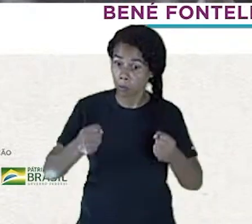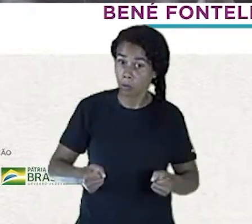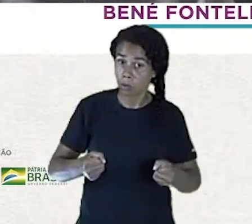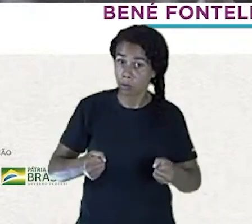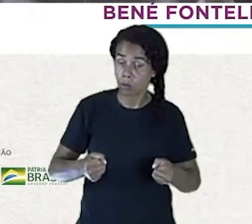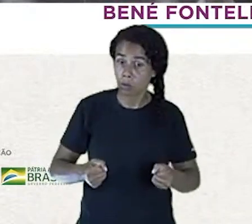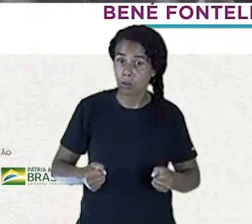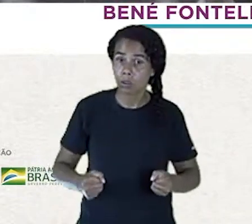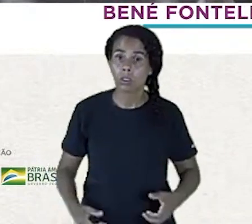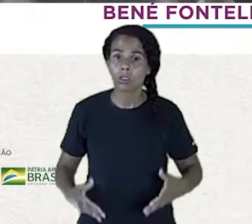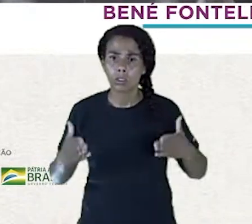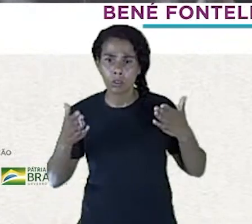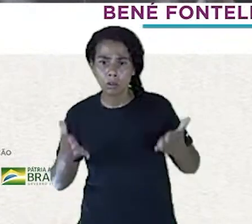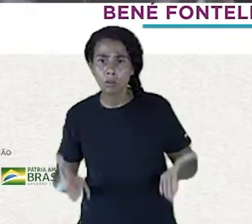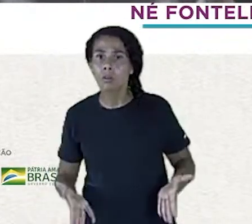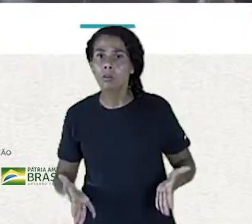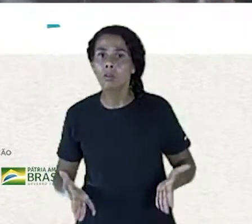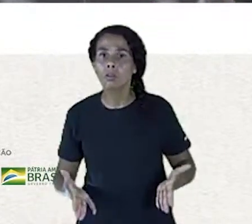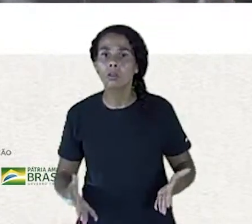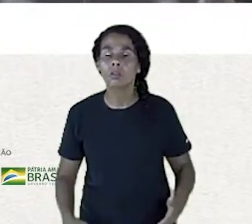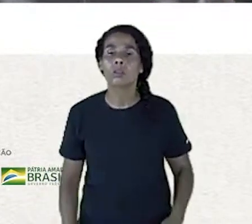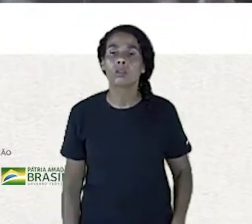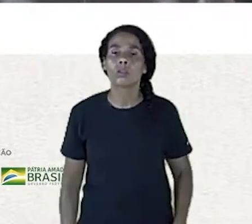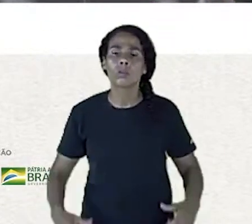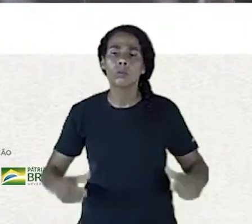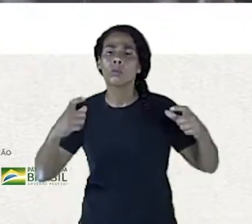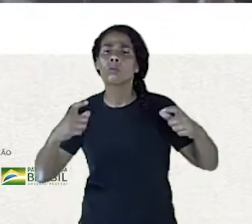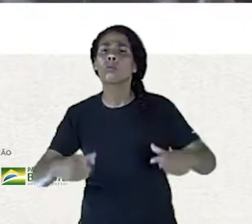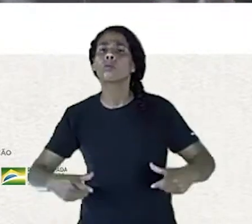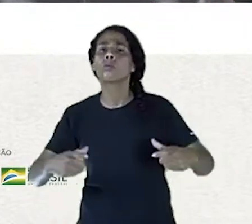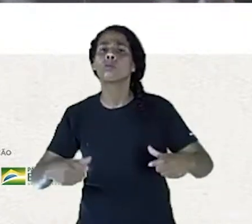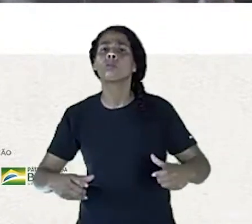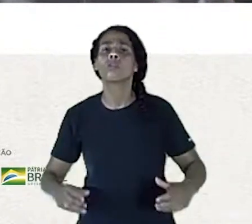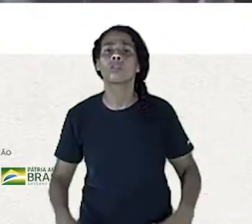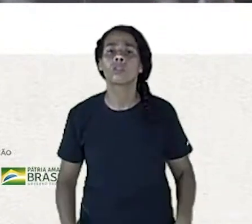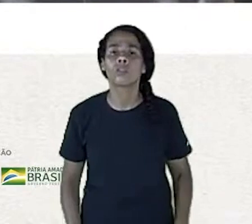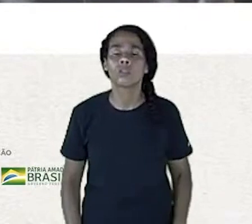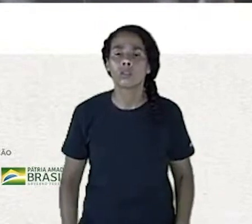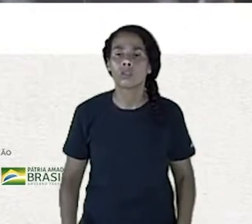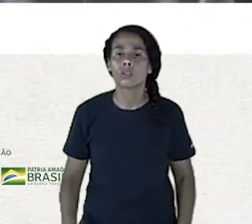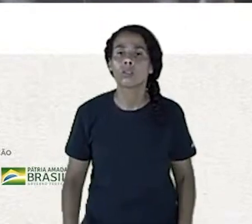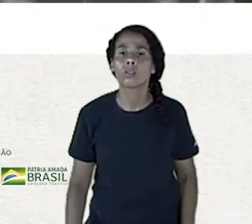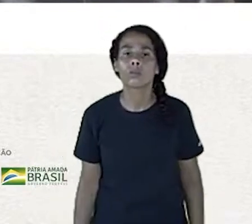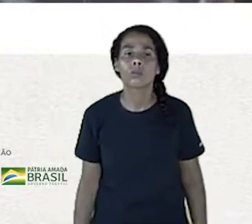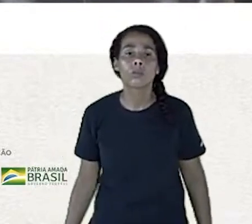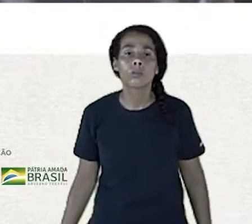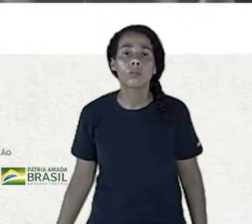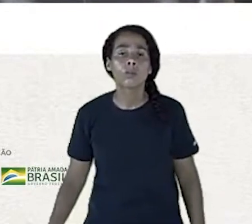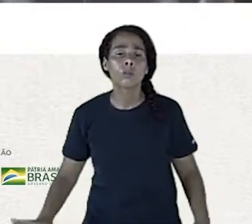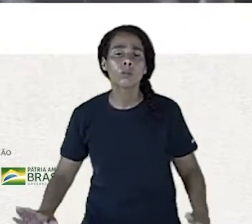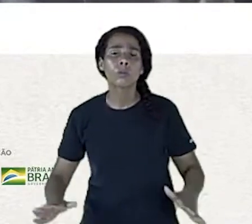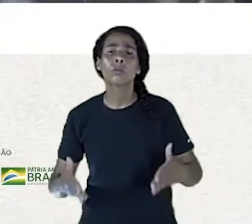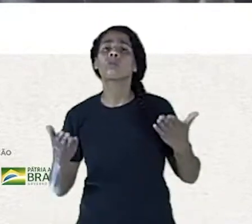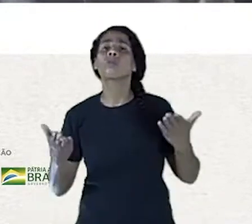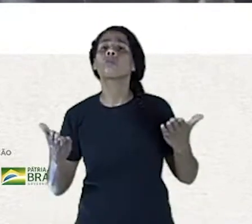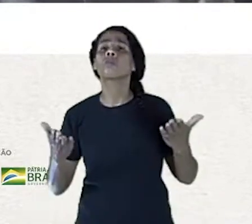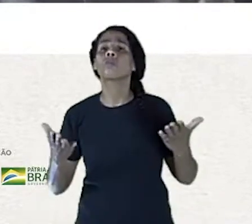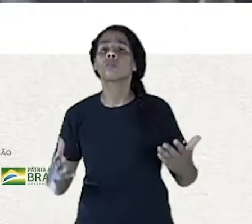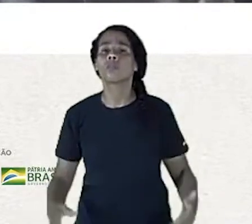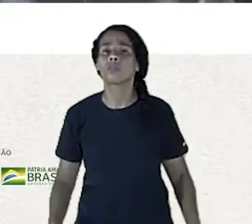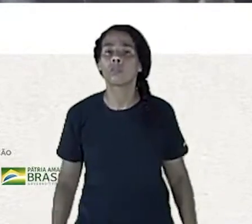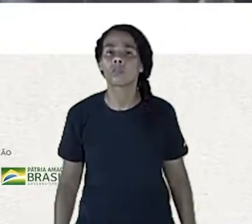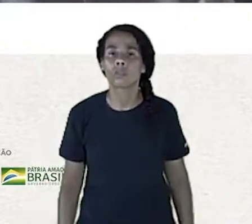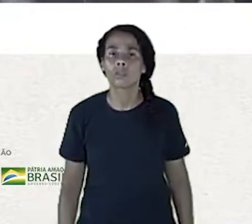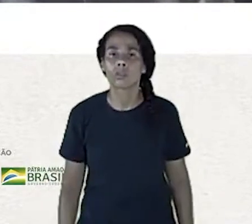Aqui onde, indefinido, agora que é quase quando ser leve ou pesado deixa de